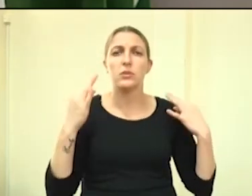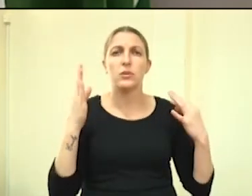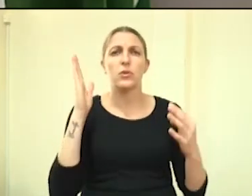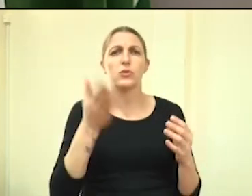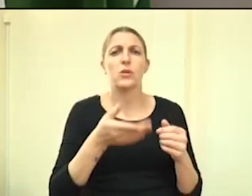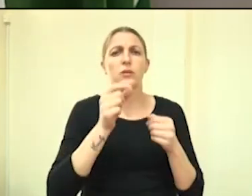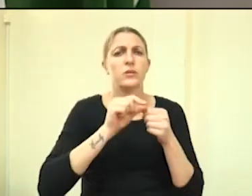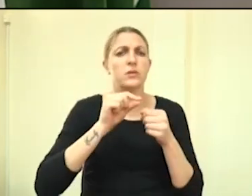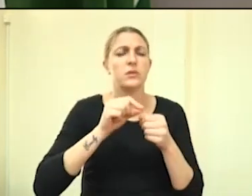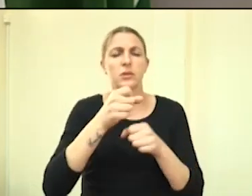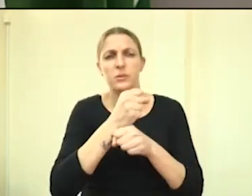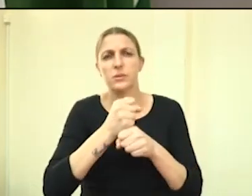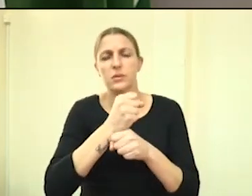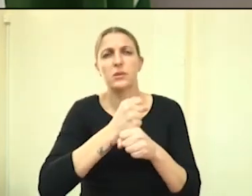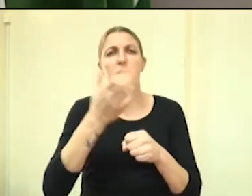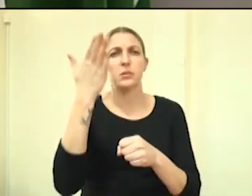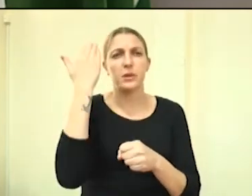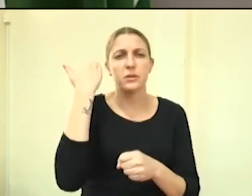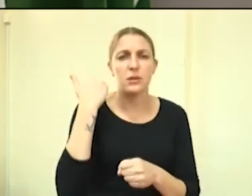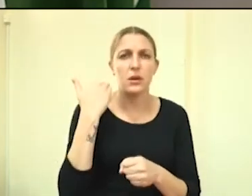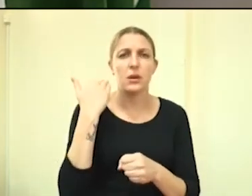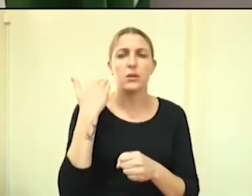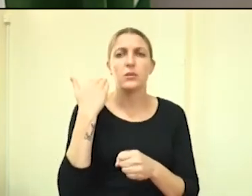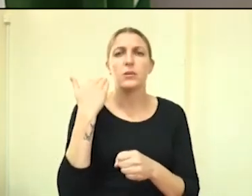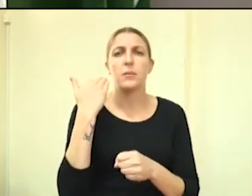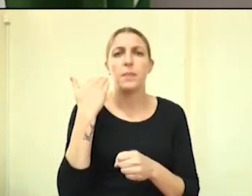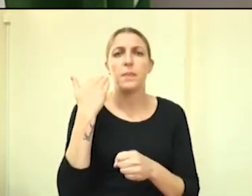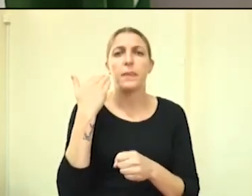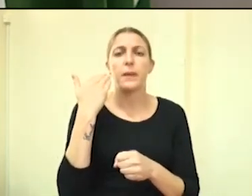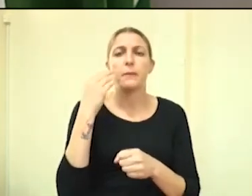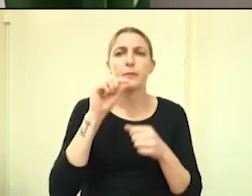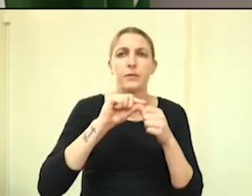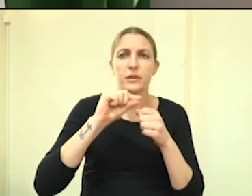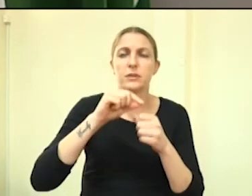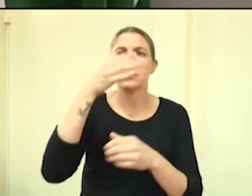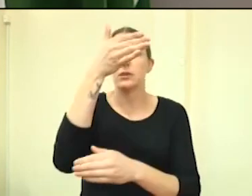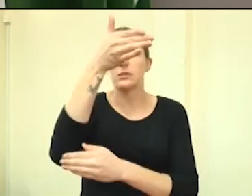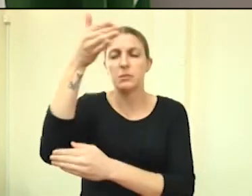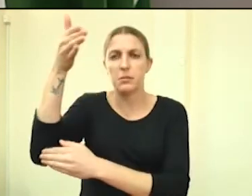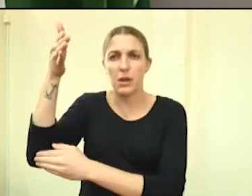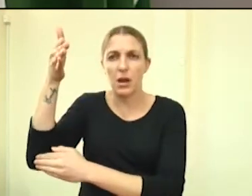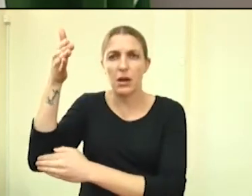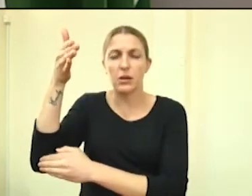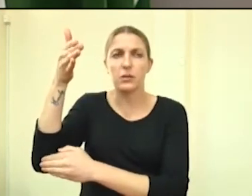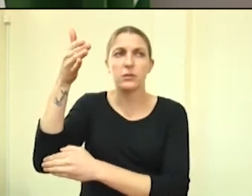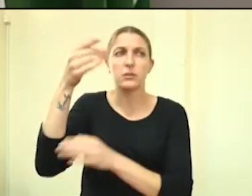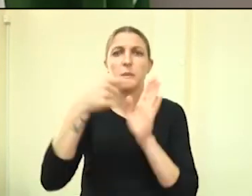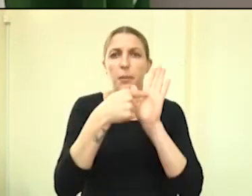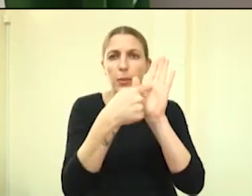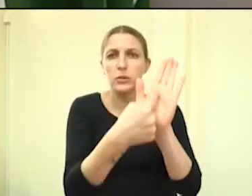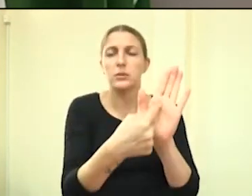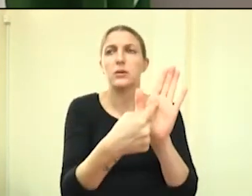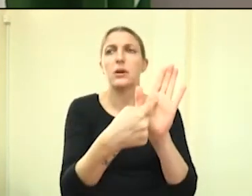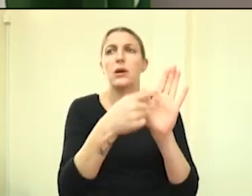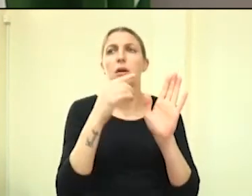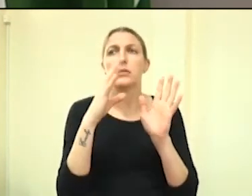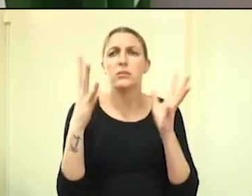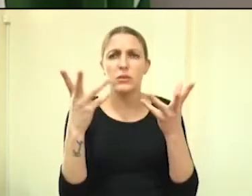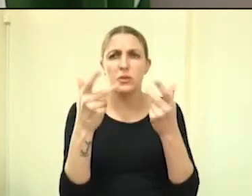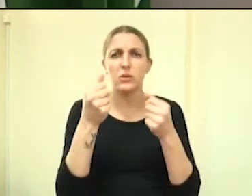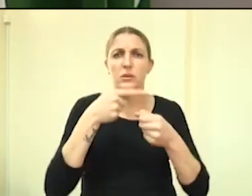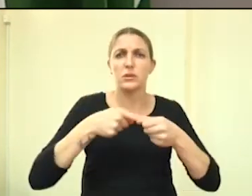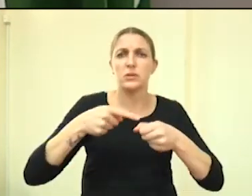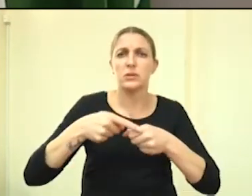foi, esse pedido para as placas e sinalização de toda a cidade, da onde tem, porque é uma dificuldade na